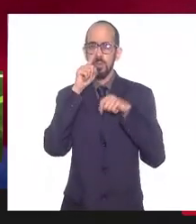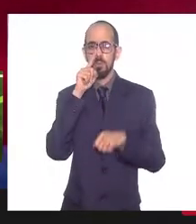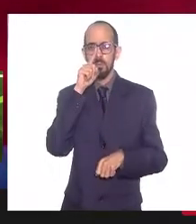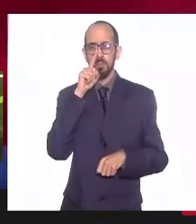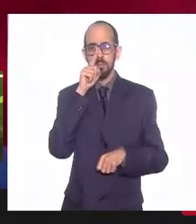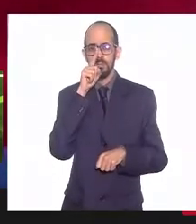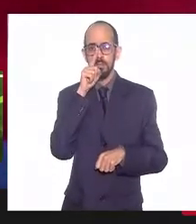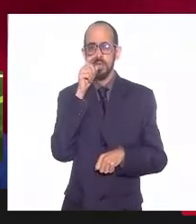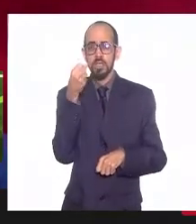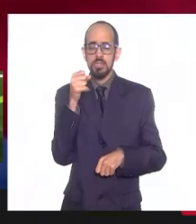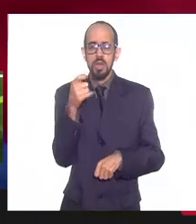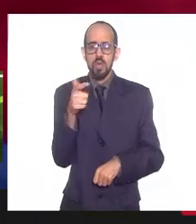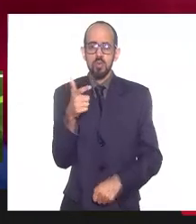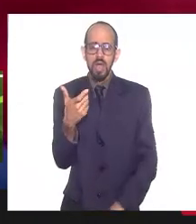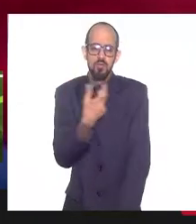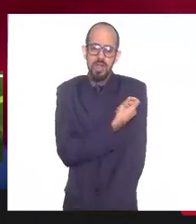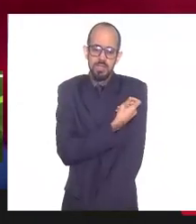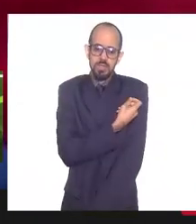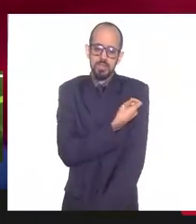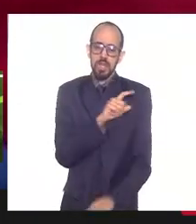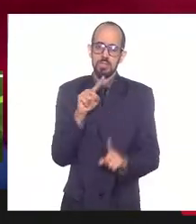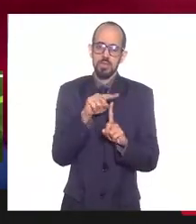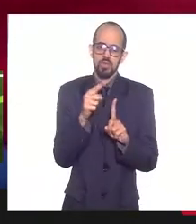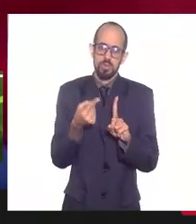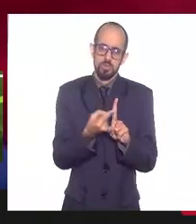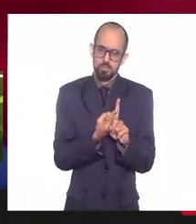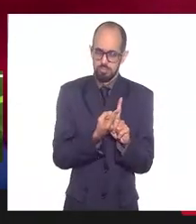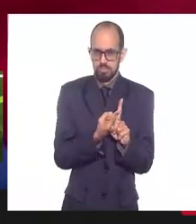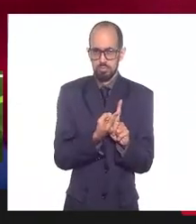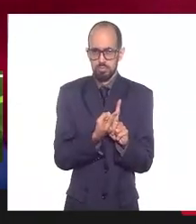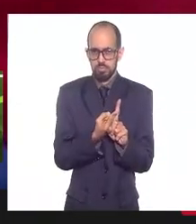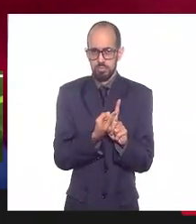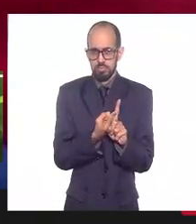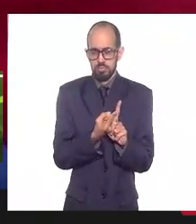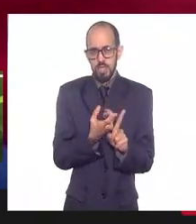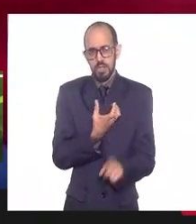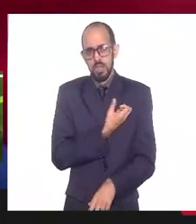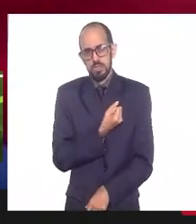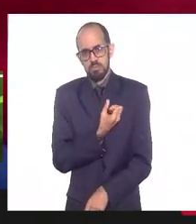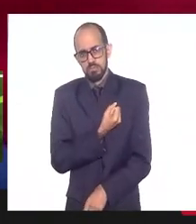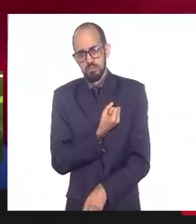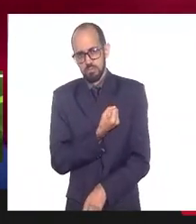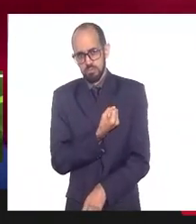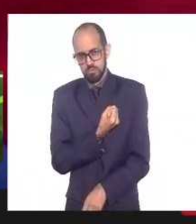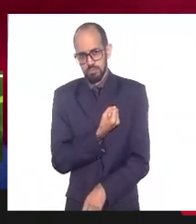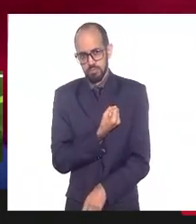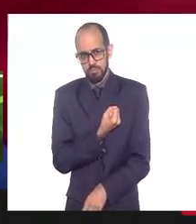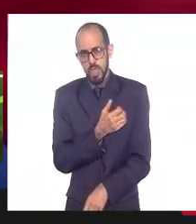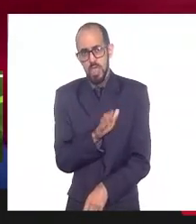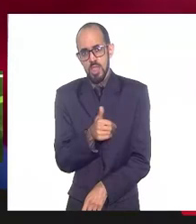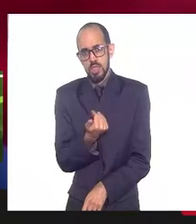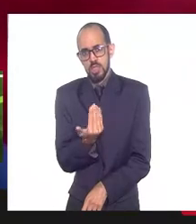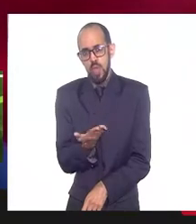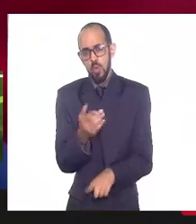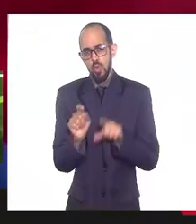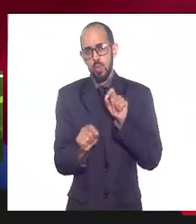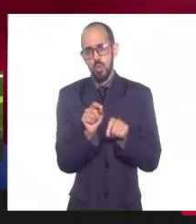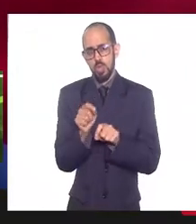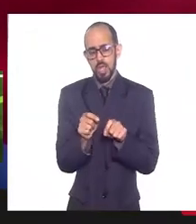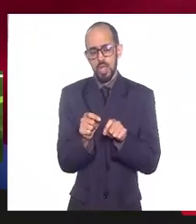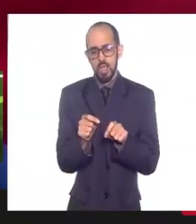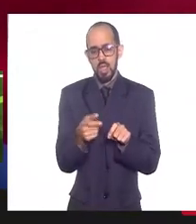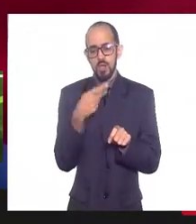não vacinação das gestantes e das lactantes. Então, acho que trazer